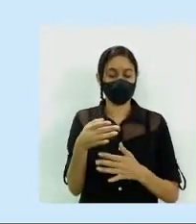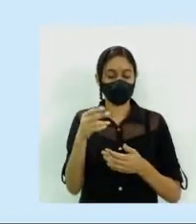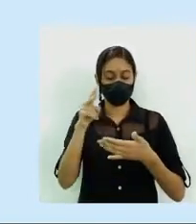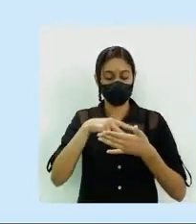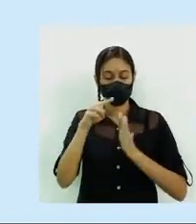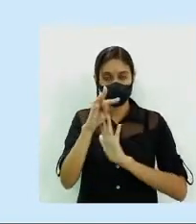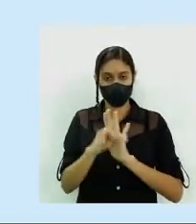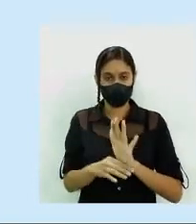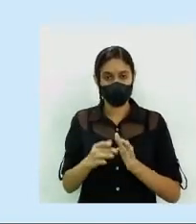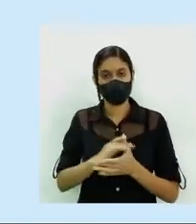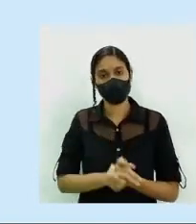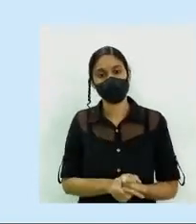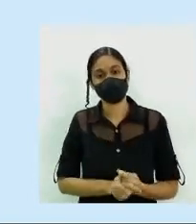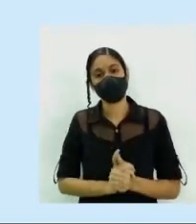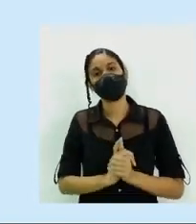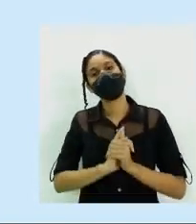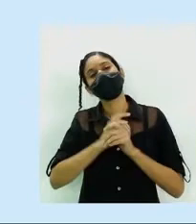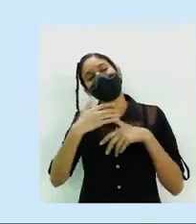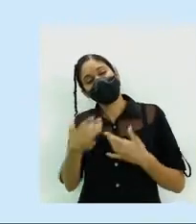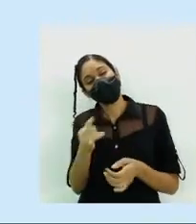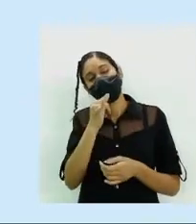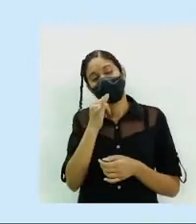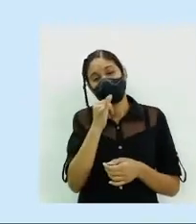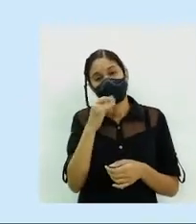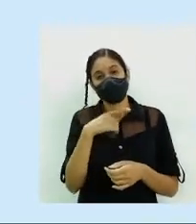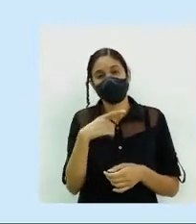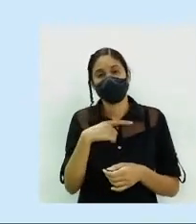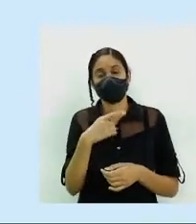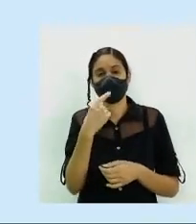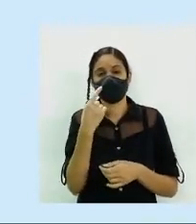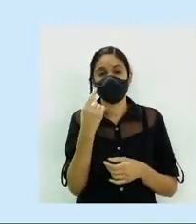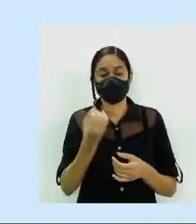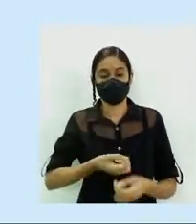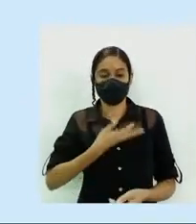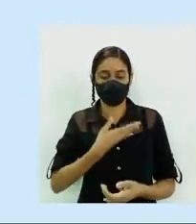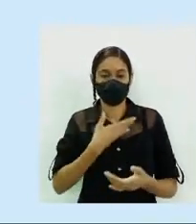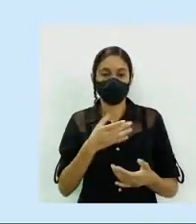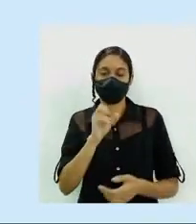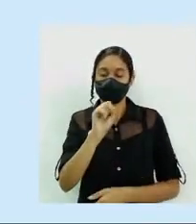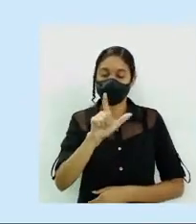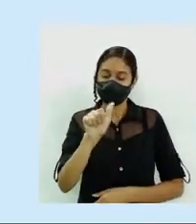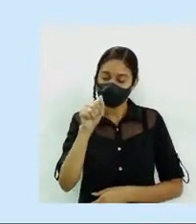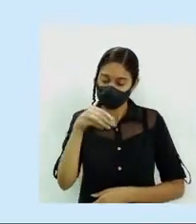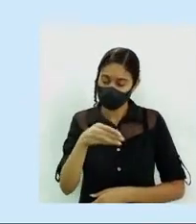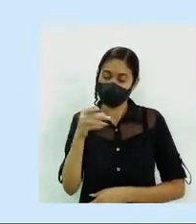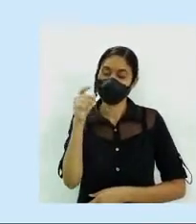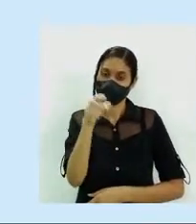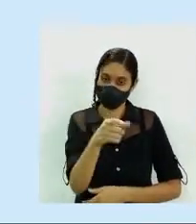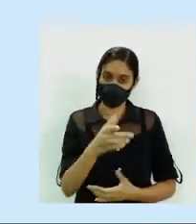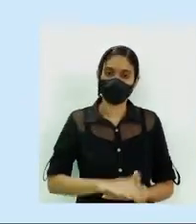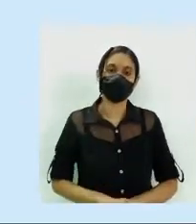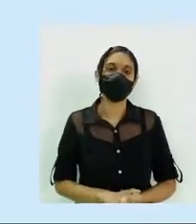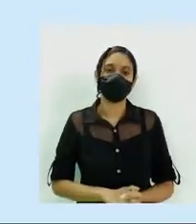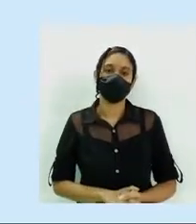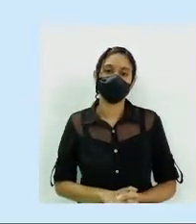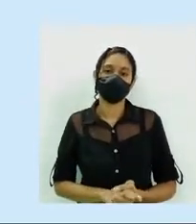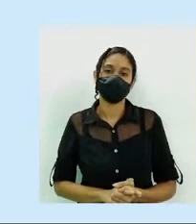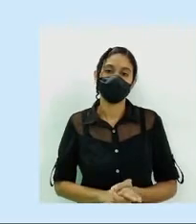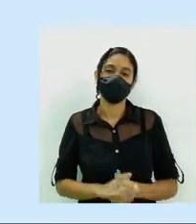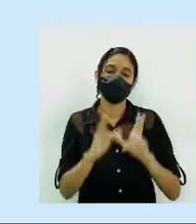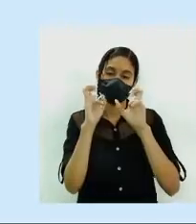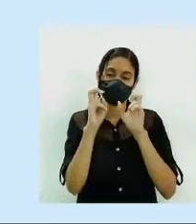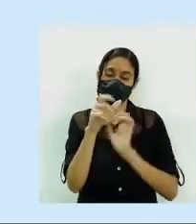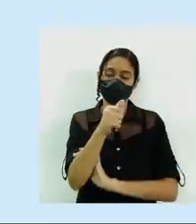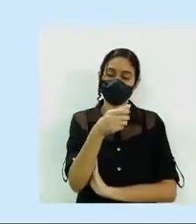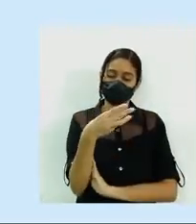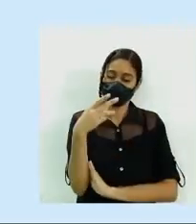declamar. Para ficar mais exemplificado, eu trouxe para vocês o poema, o slam, melhor dizendo, com o título